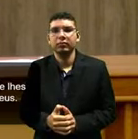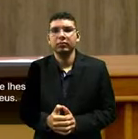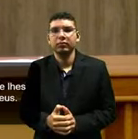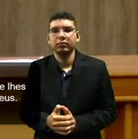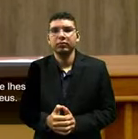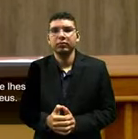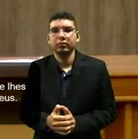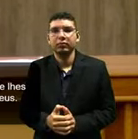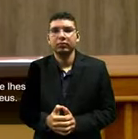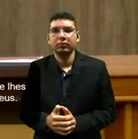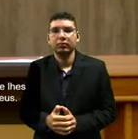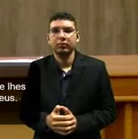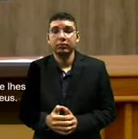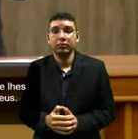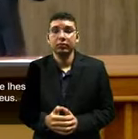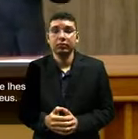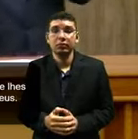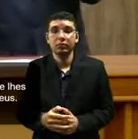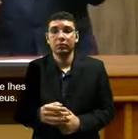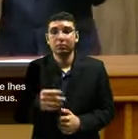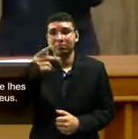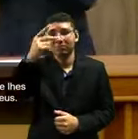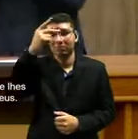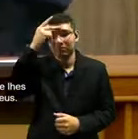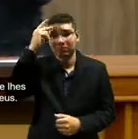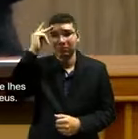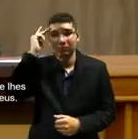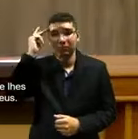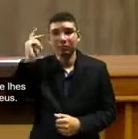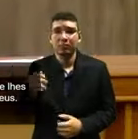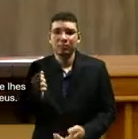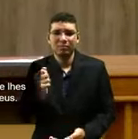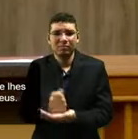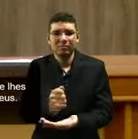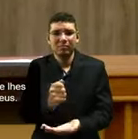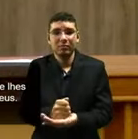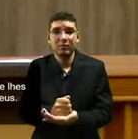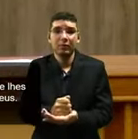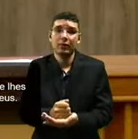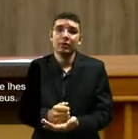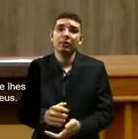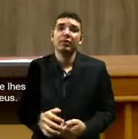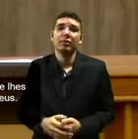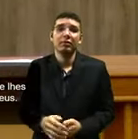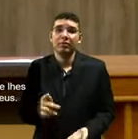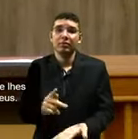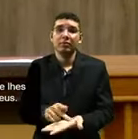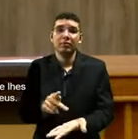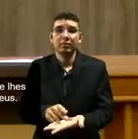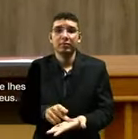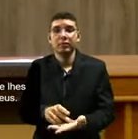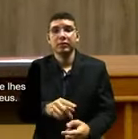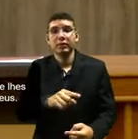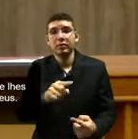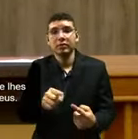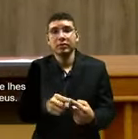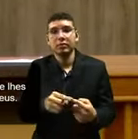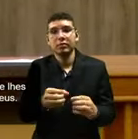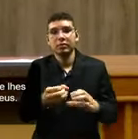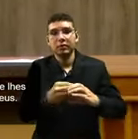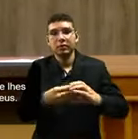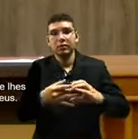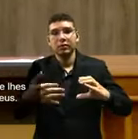tu acha duro mas é isso a primeira característica do do ouvinte ao pé do caminho está aí é